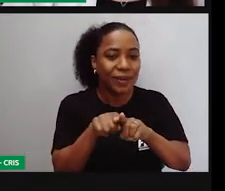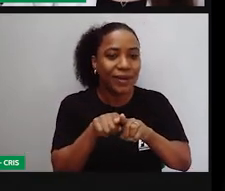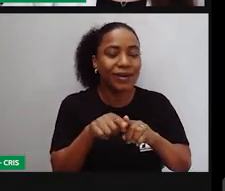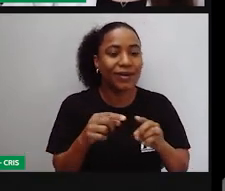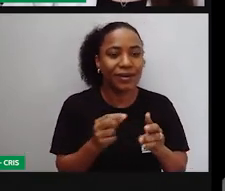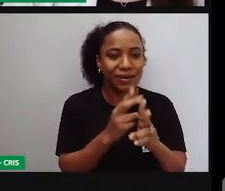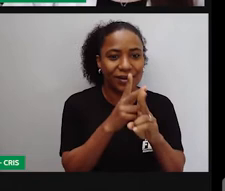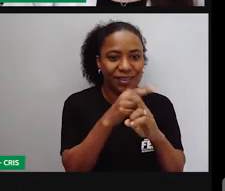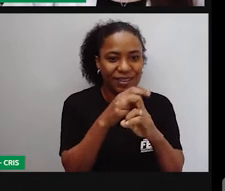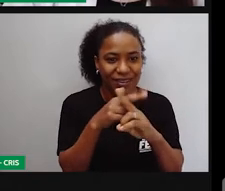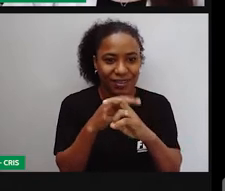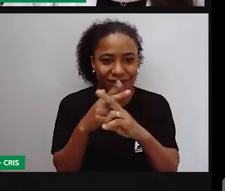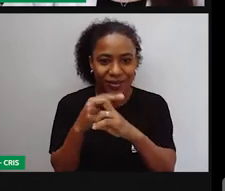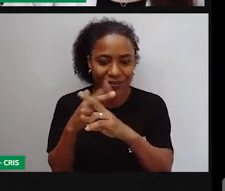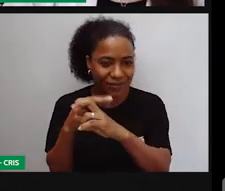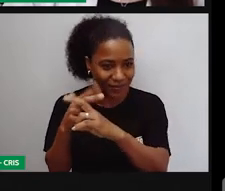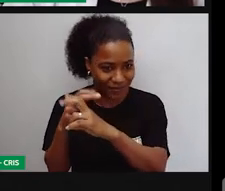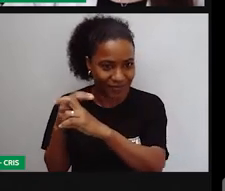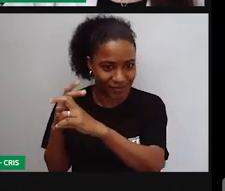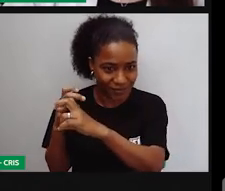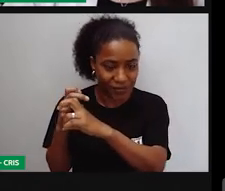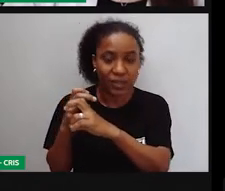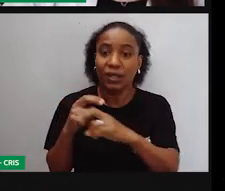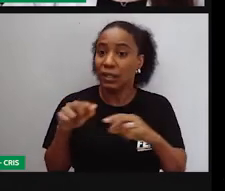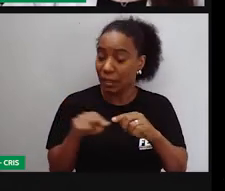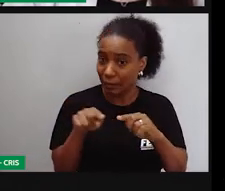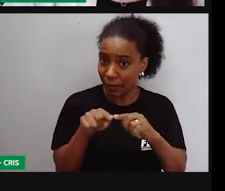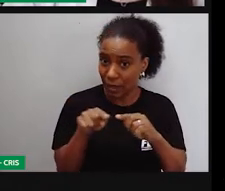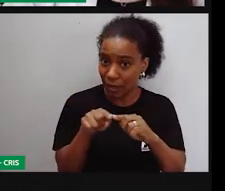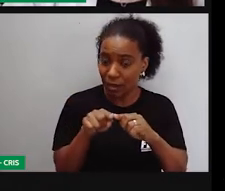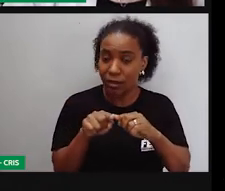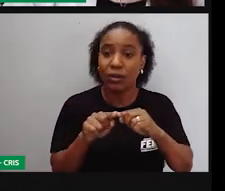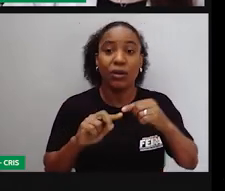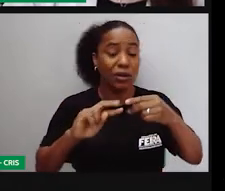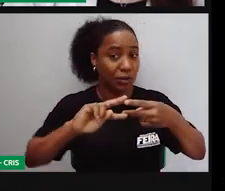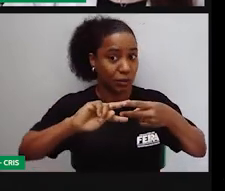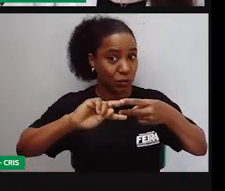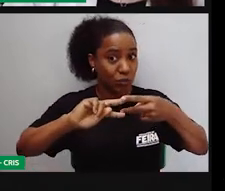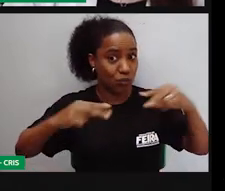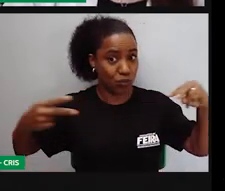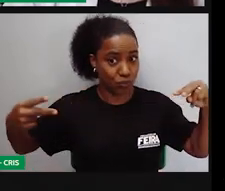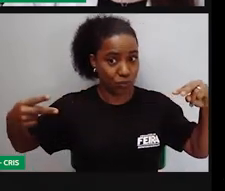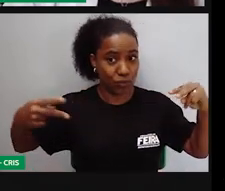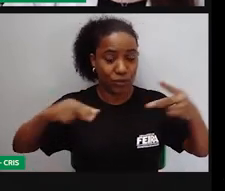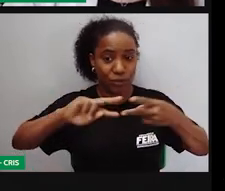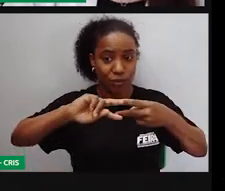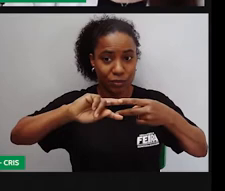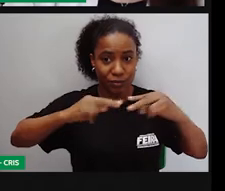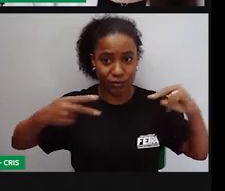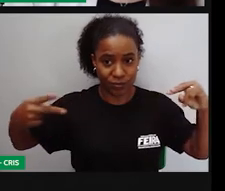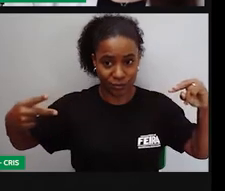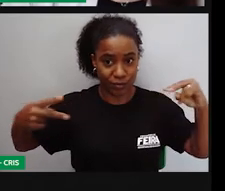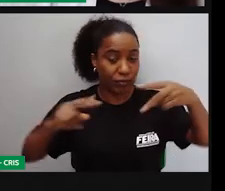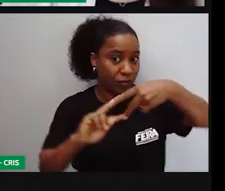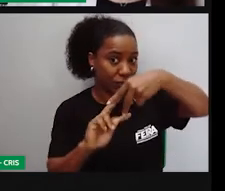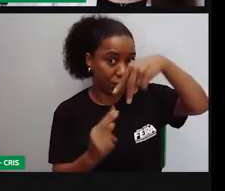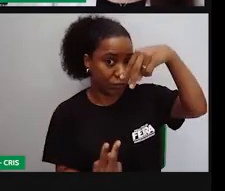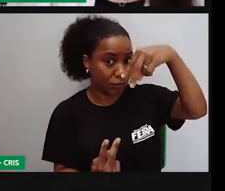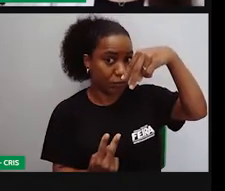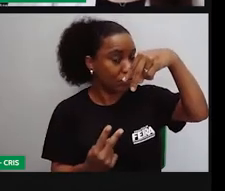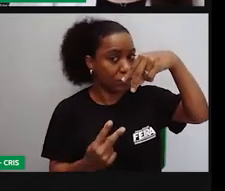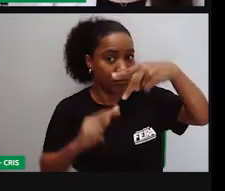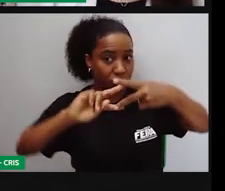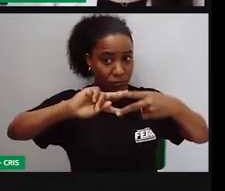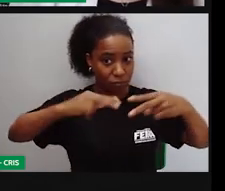da bactéria ao meio. O ribossomo, que é uma estrutura responsável pela produção das proteínas.